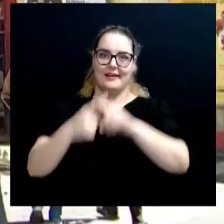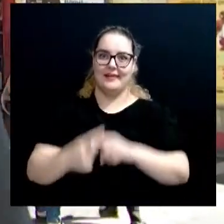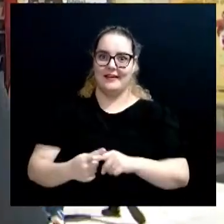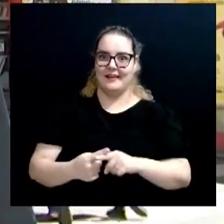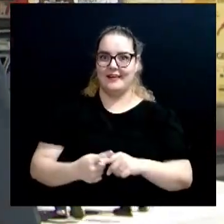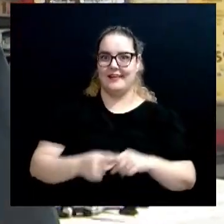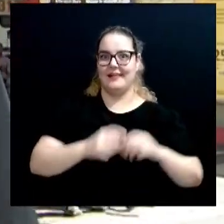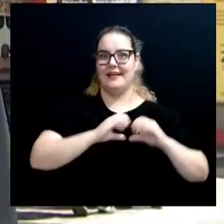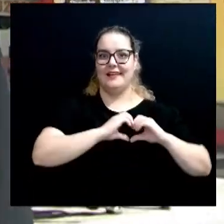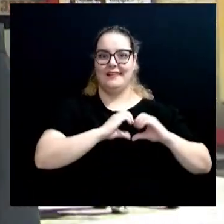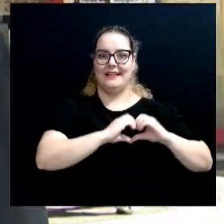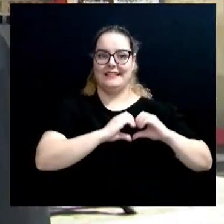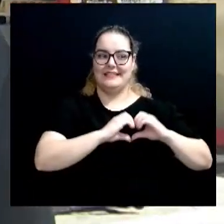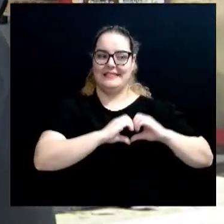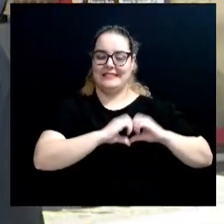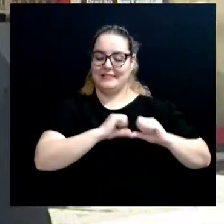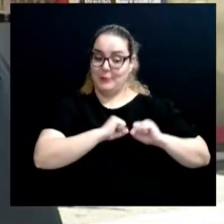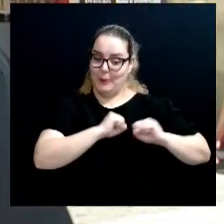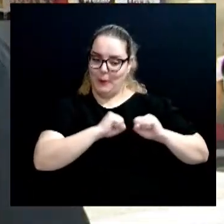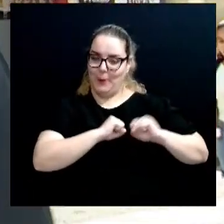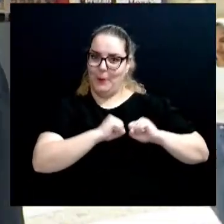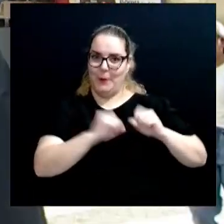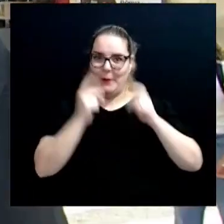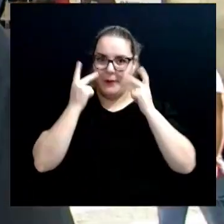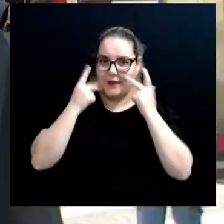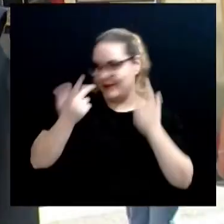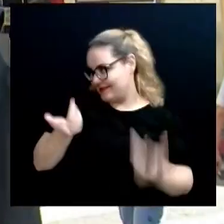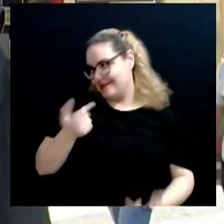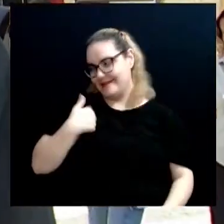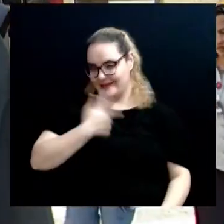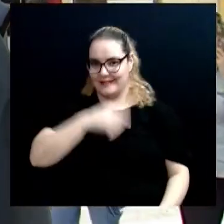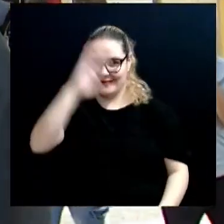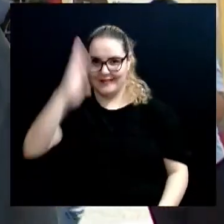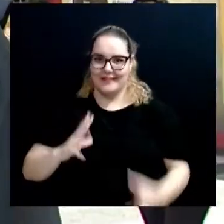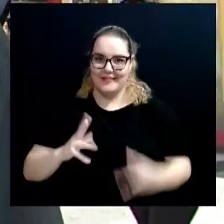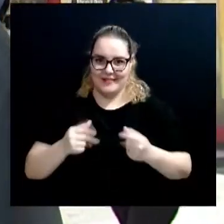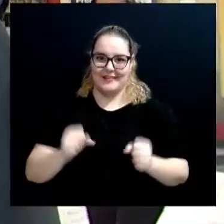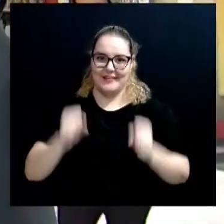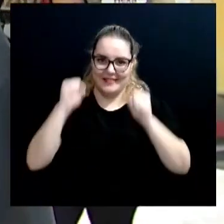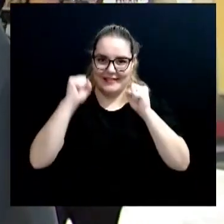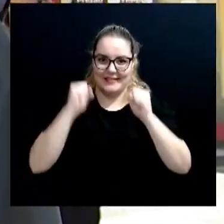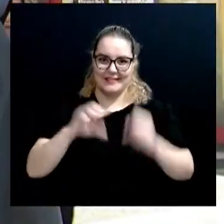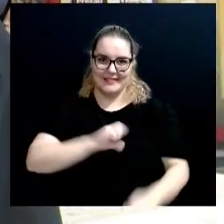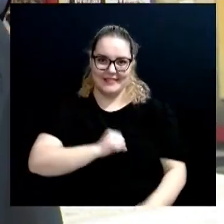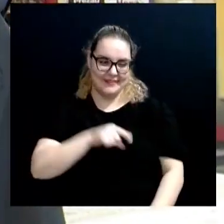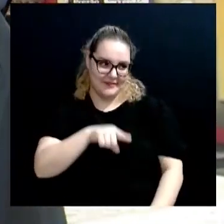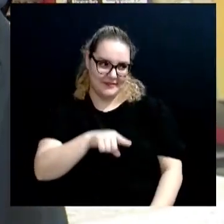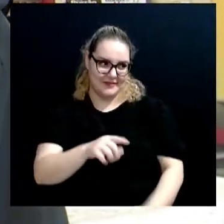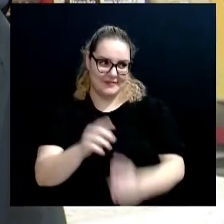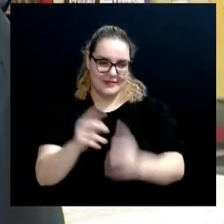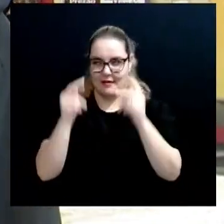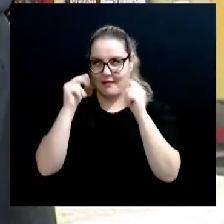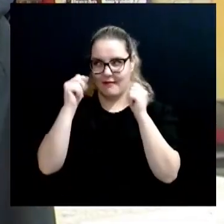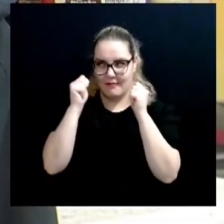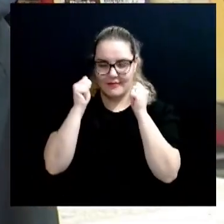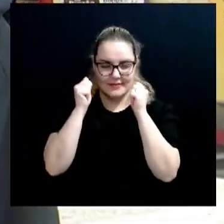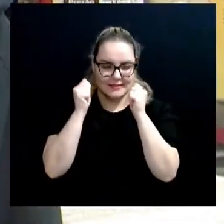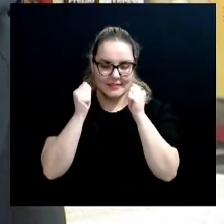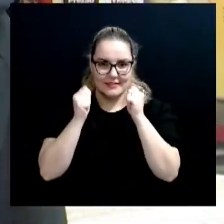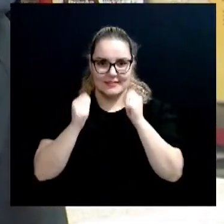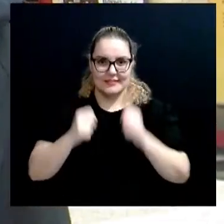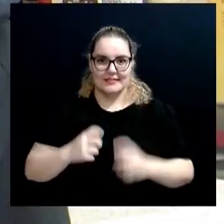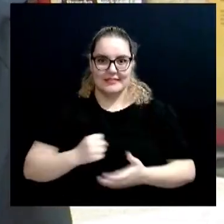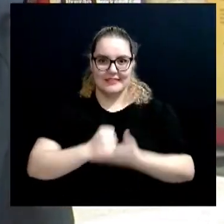dá uma acelerada, né? É normal, a gente é brasileiro, acho que todo mundo gosta de torcer. E você é supersticioso? Costuma levar uma amuleta da sorte para os